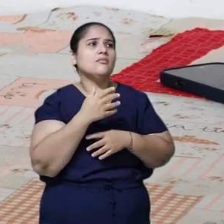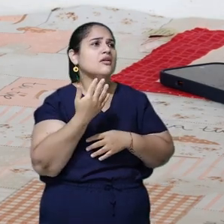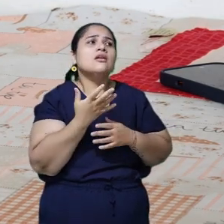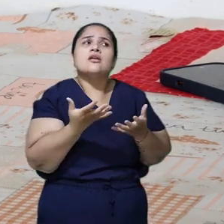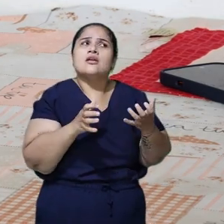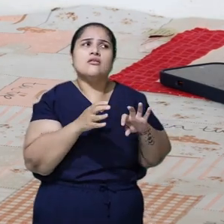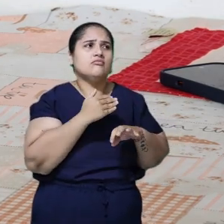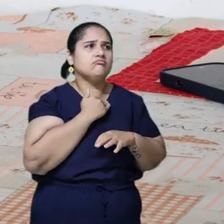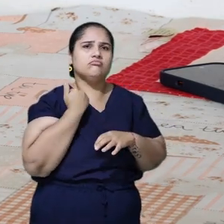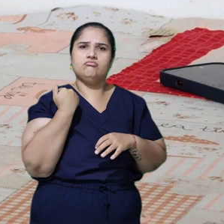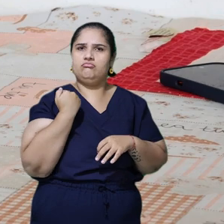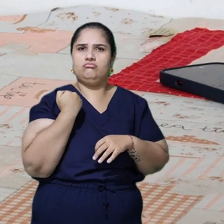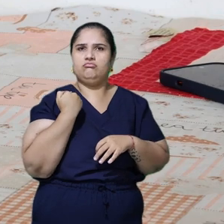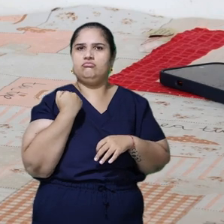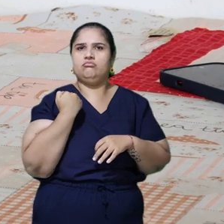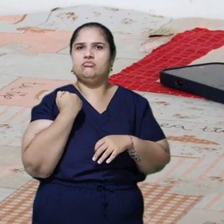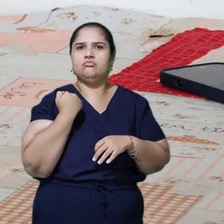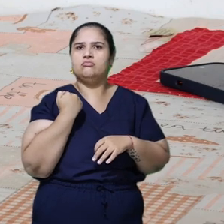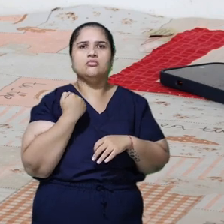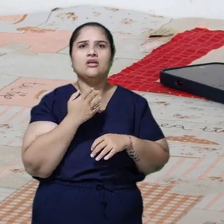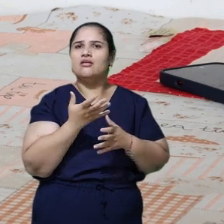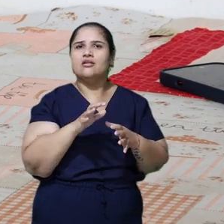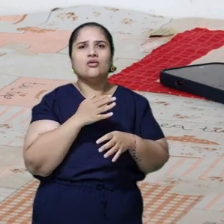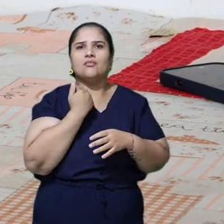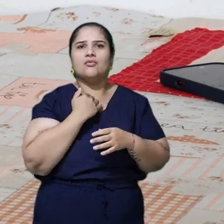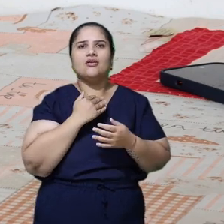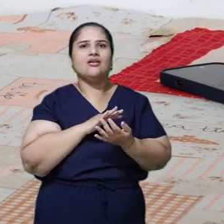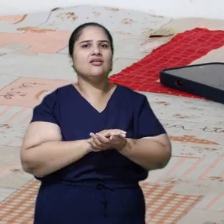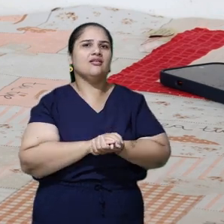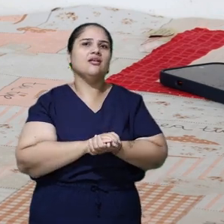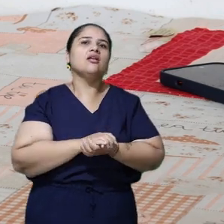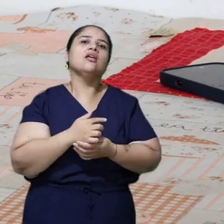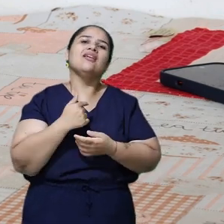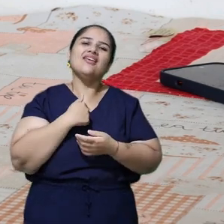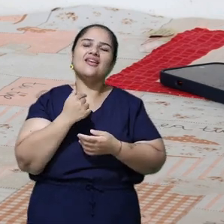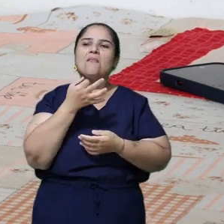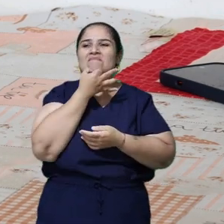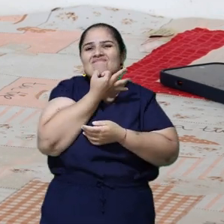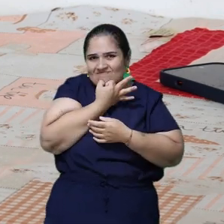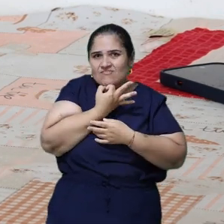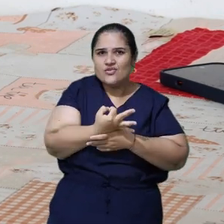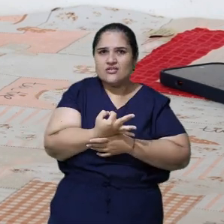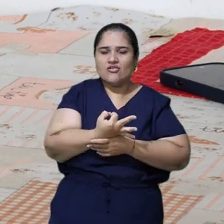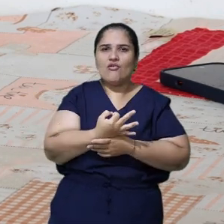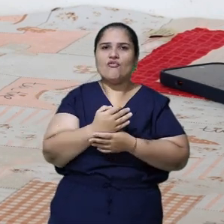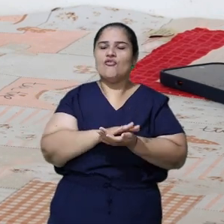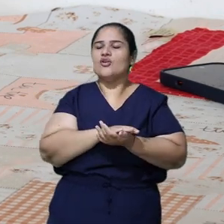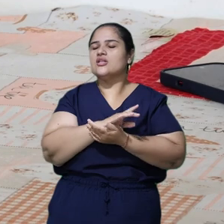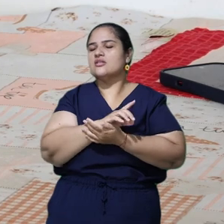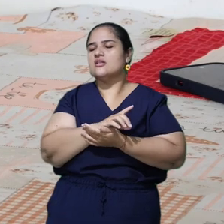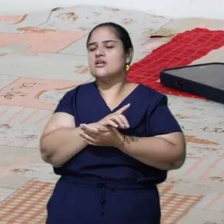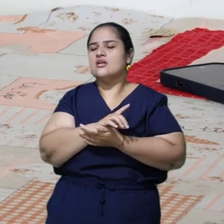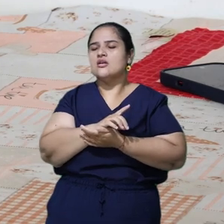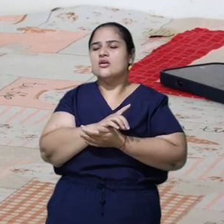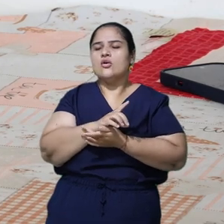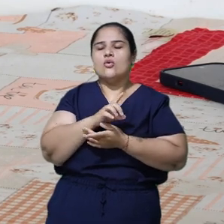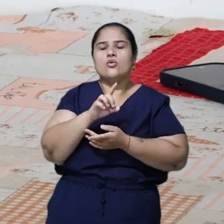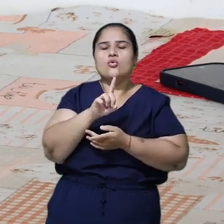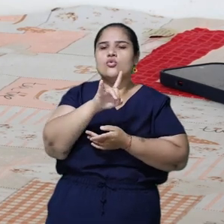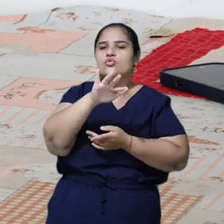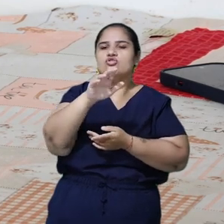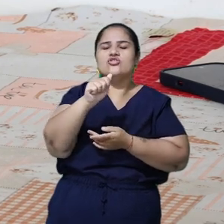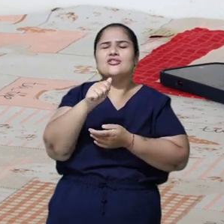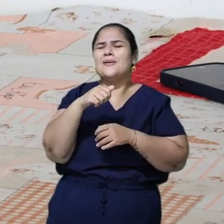morrer. E eu acho que ali foi assim, foi um dos dias assim mais devastadores da minha